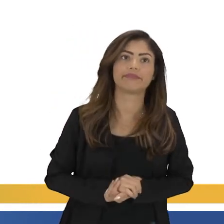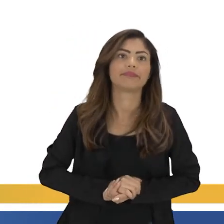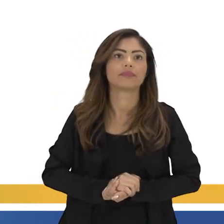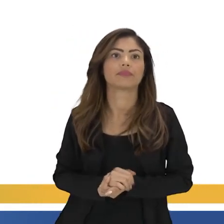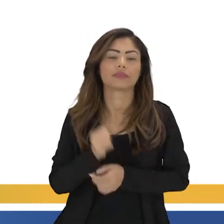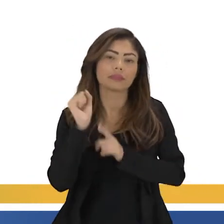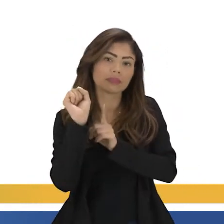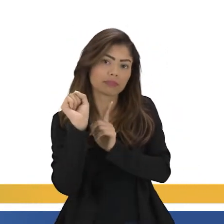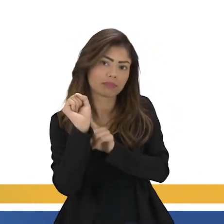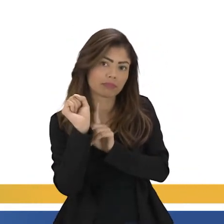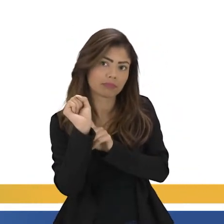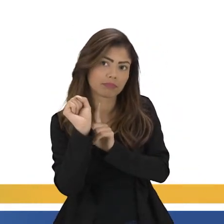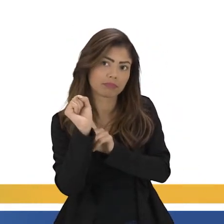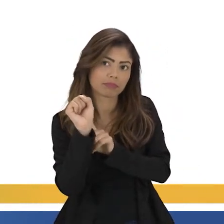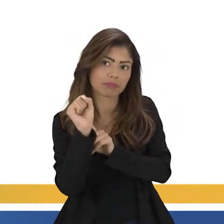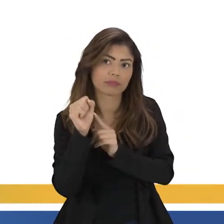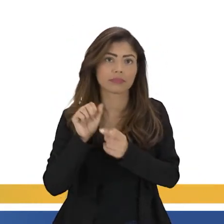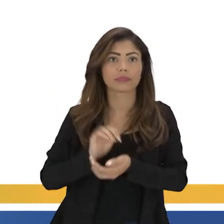8.